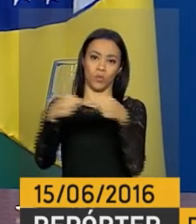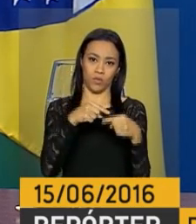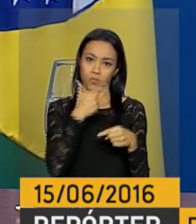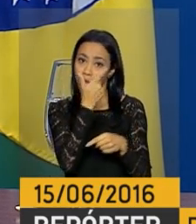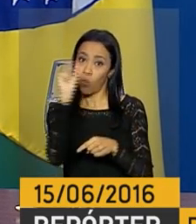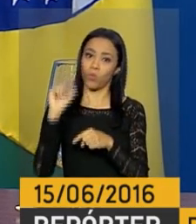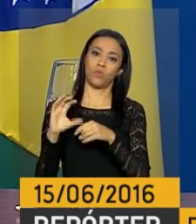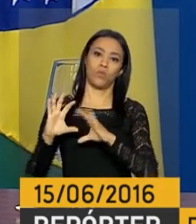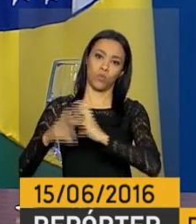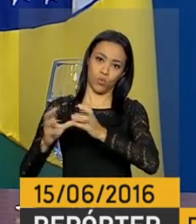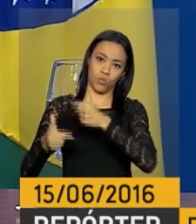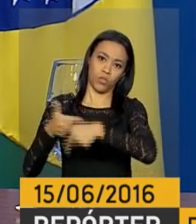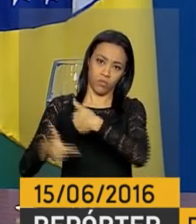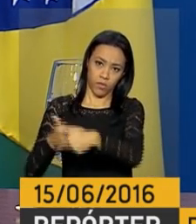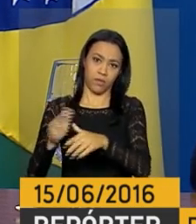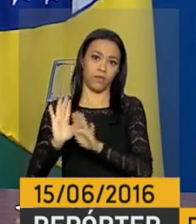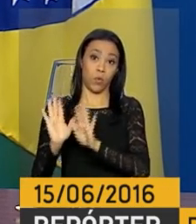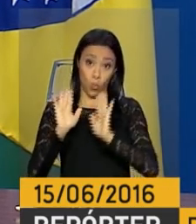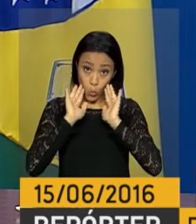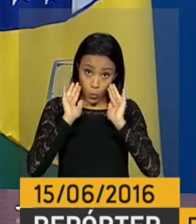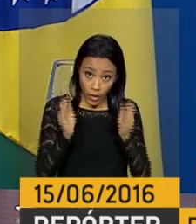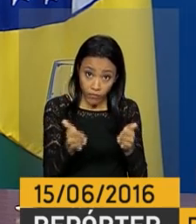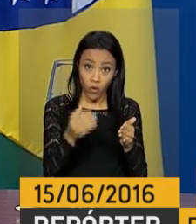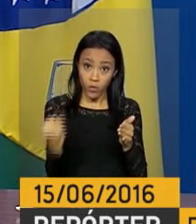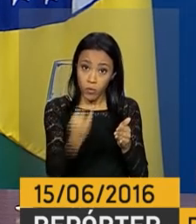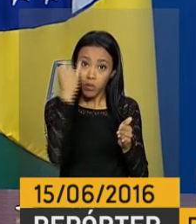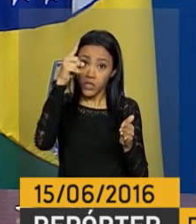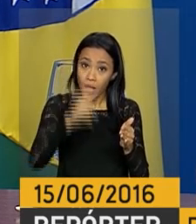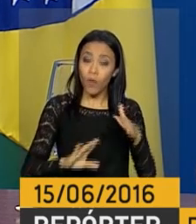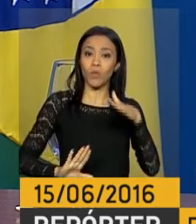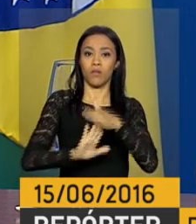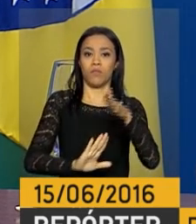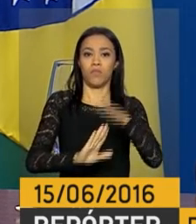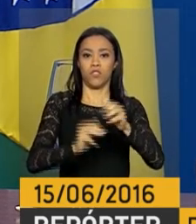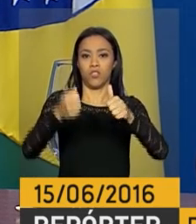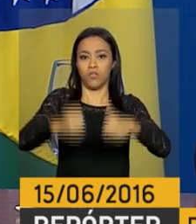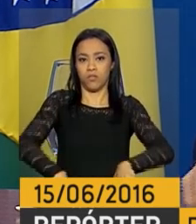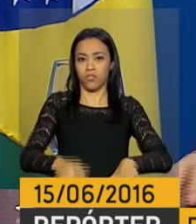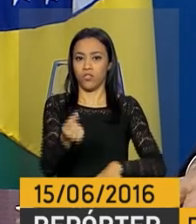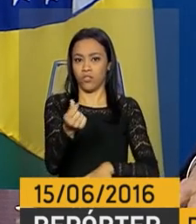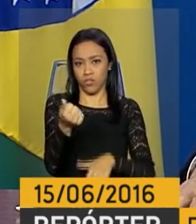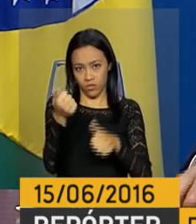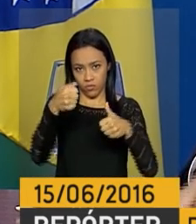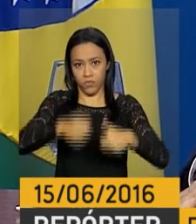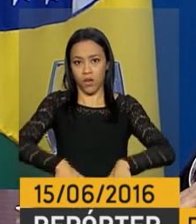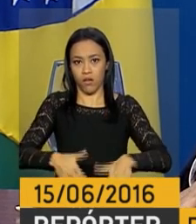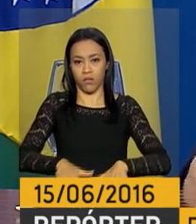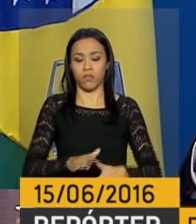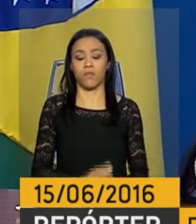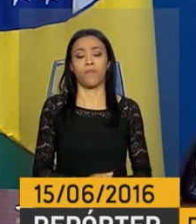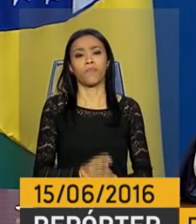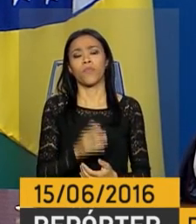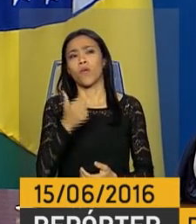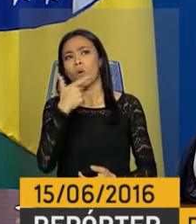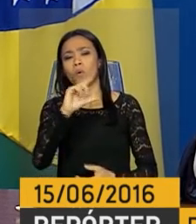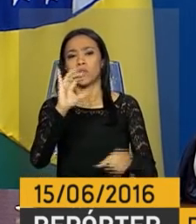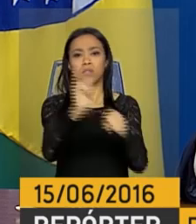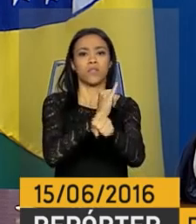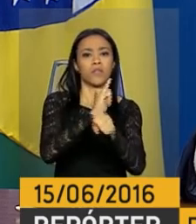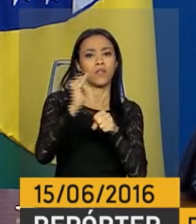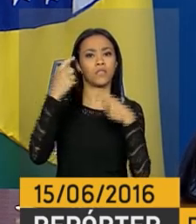Importante aqui é o teto e a questão de que que medidas outras serão